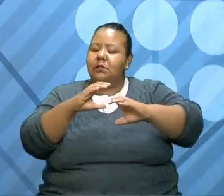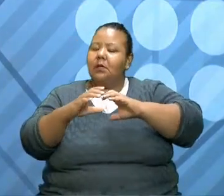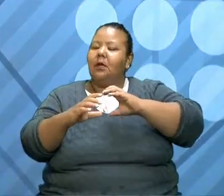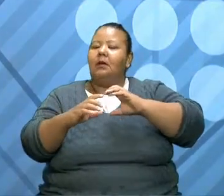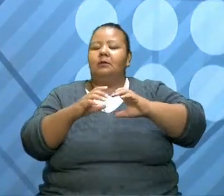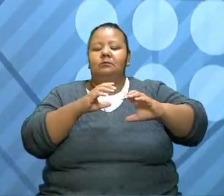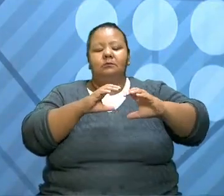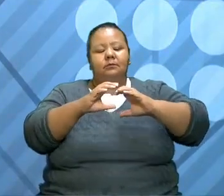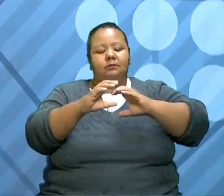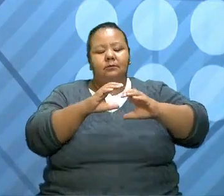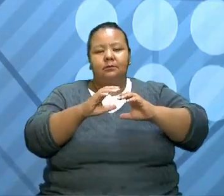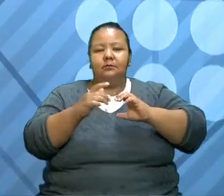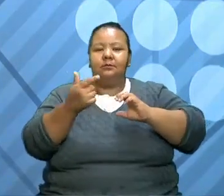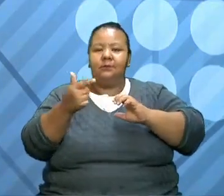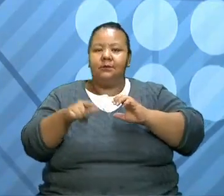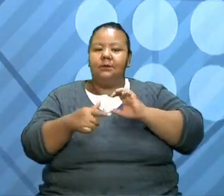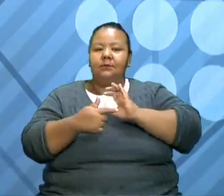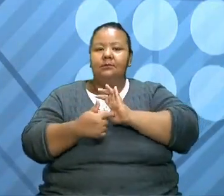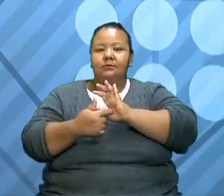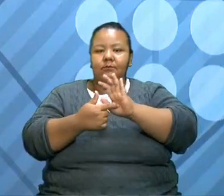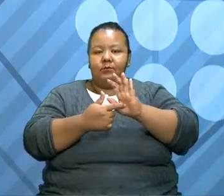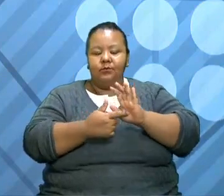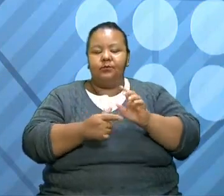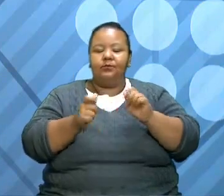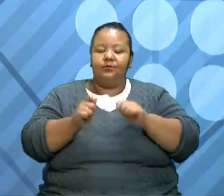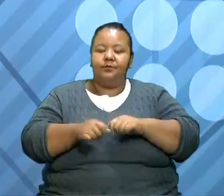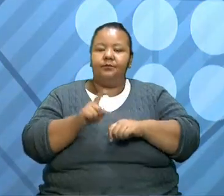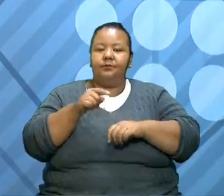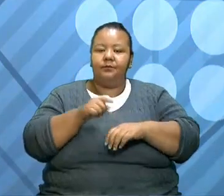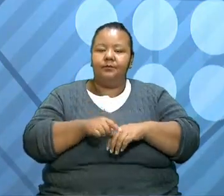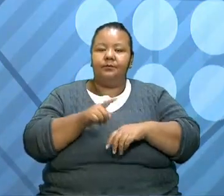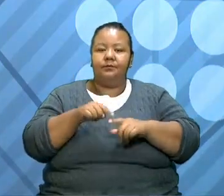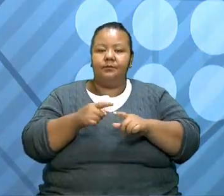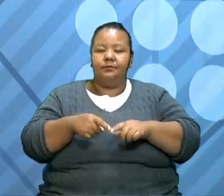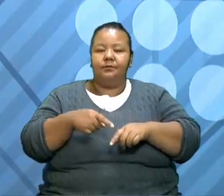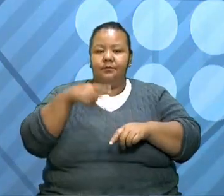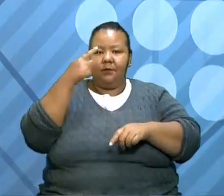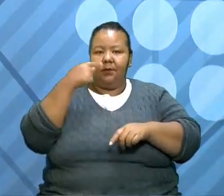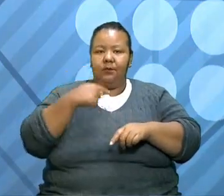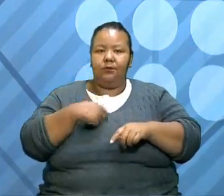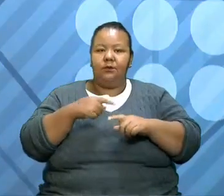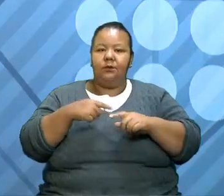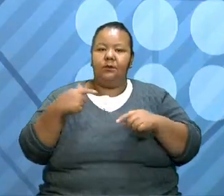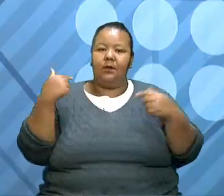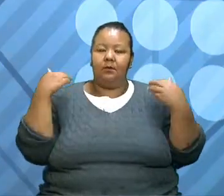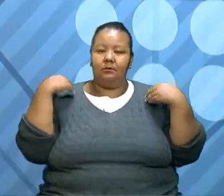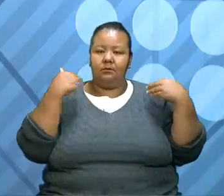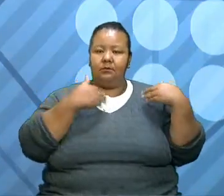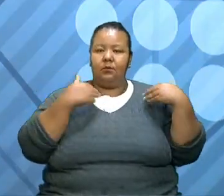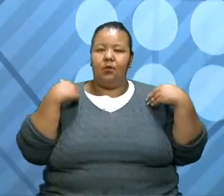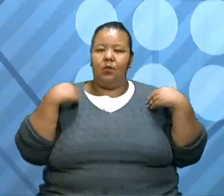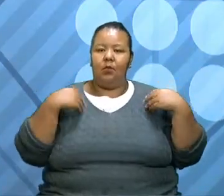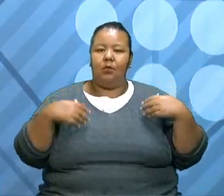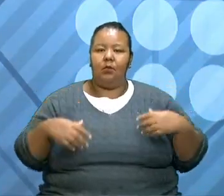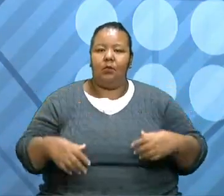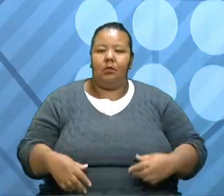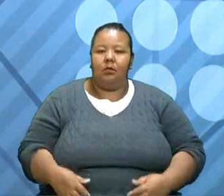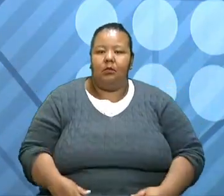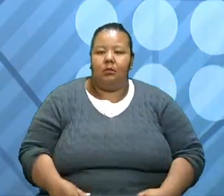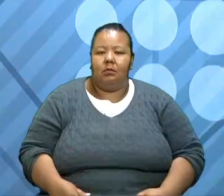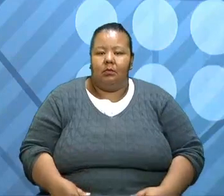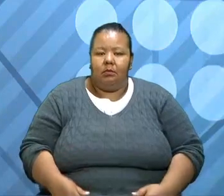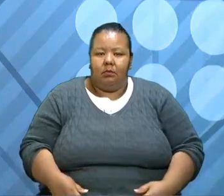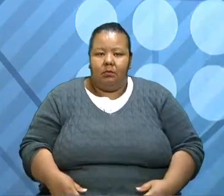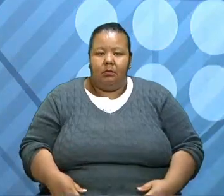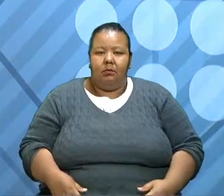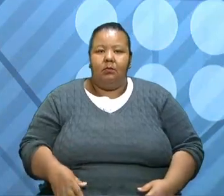conseguir me expressar. Então, pode ser trabalhada a questão da postura, tipo, até mesmo posicionamento de ombros, de corpo, como